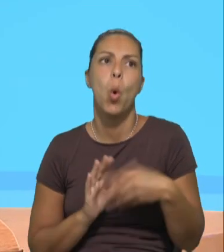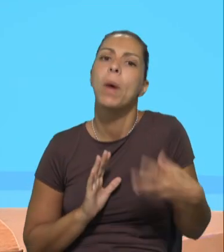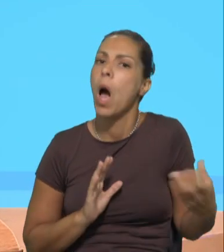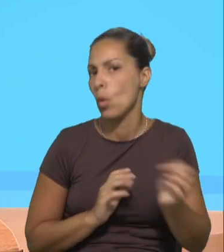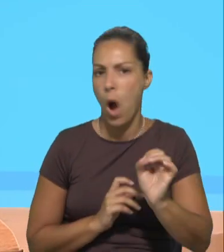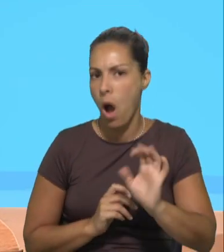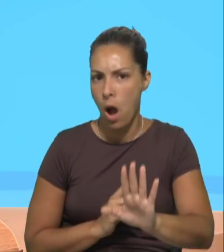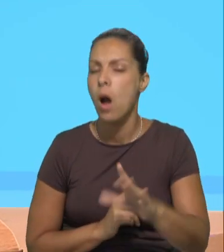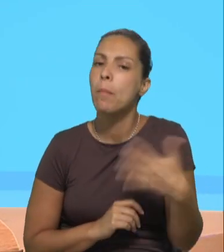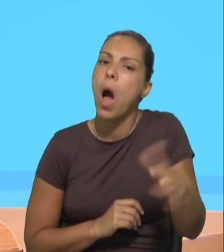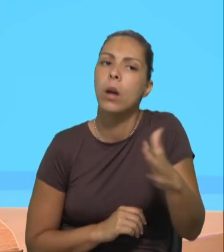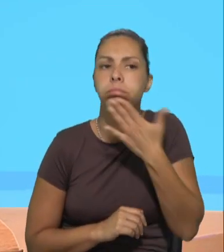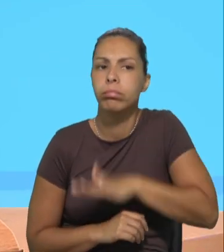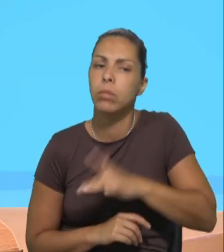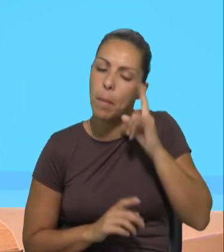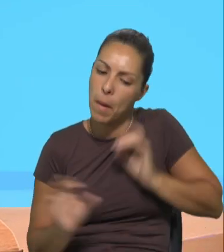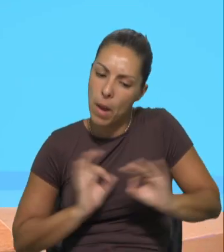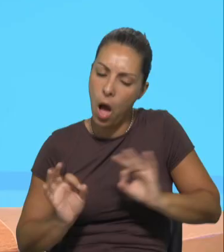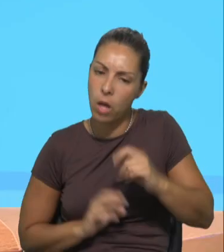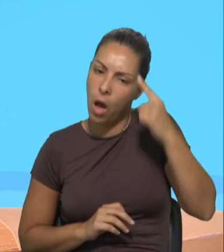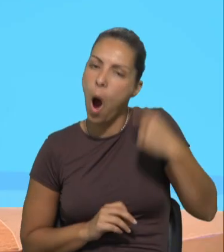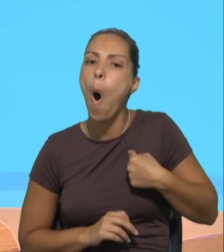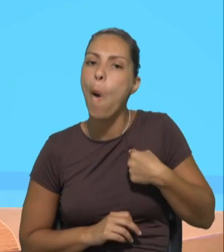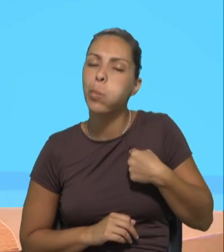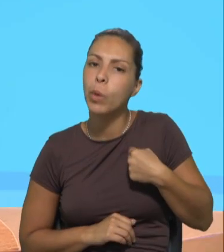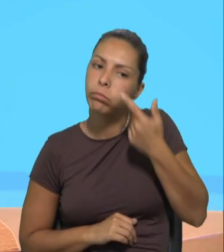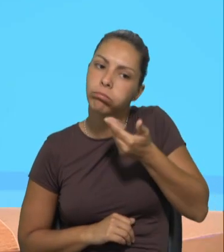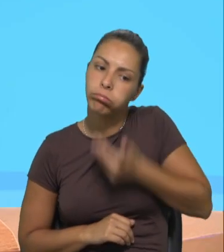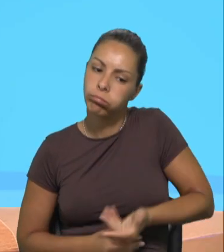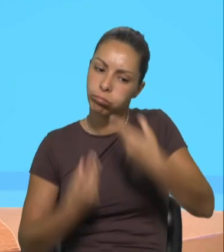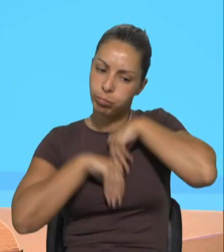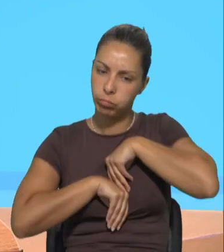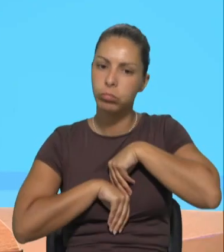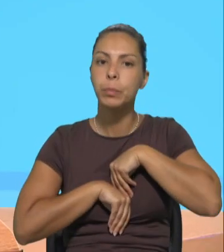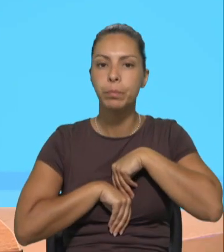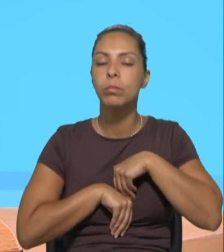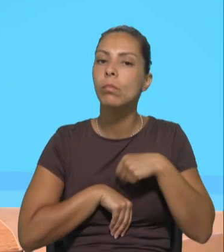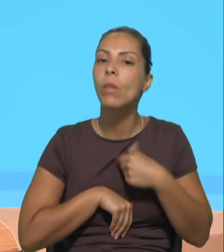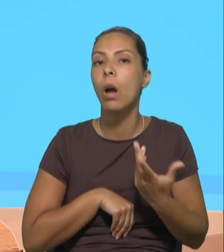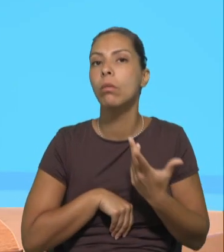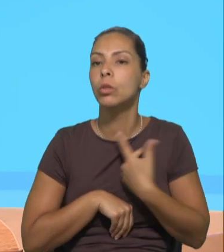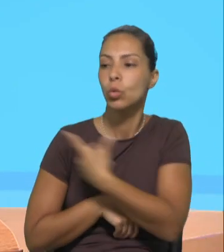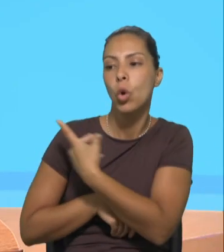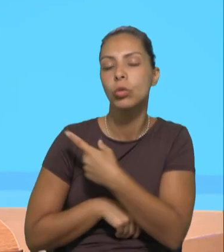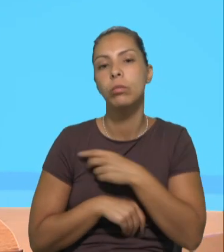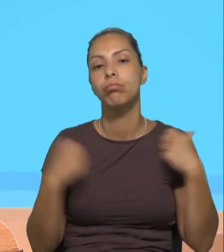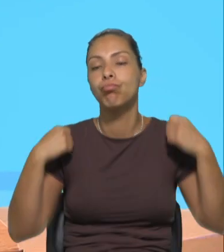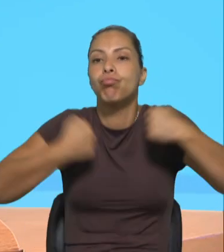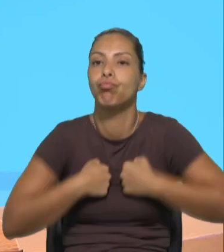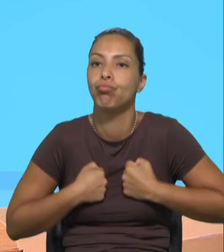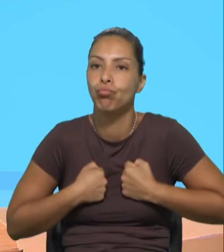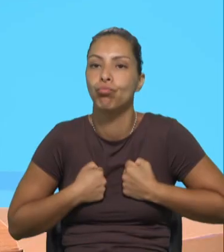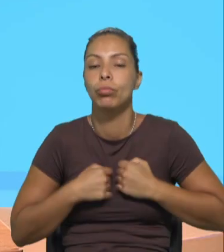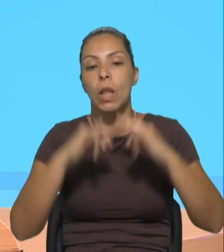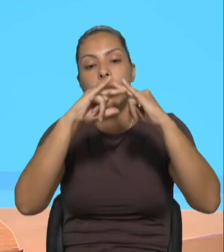óbvio, mas é sempre bom ter algum conhecimento técnico, e então procuramos isso. E lá vamos, de mochila às costas, com uma tenda,